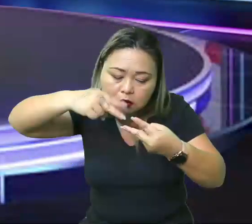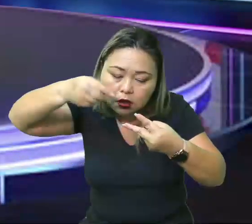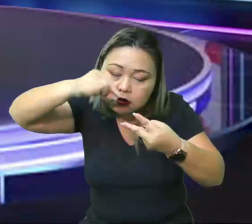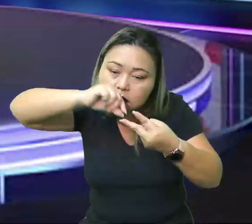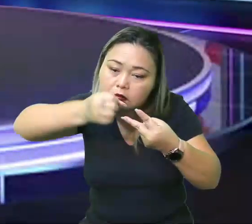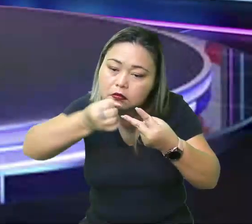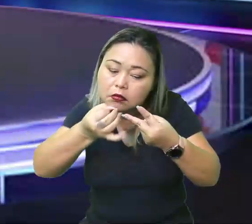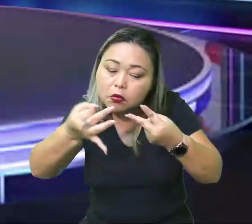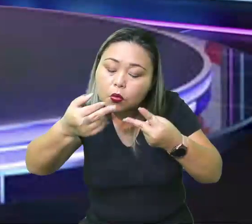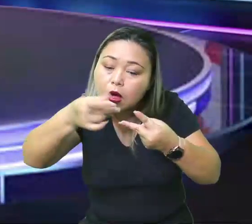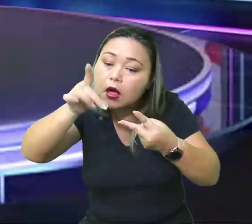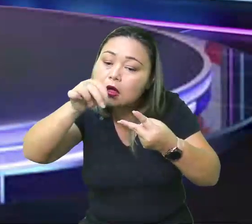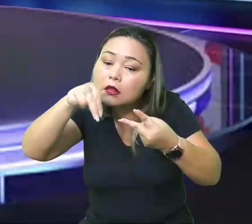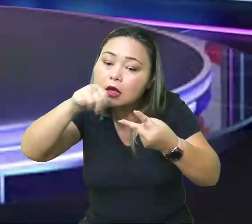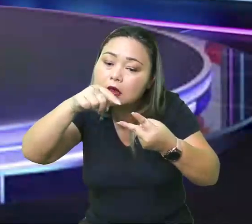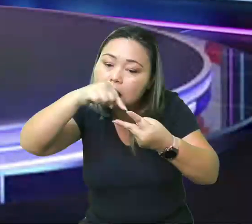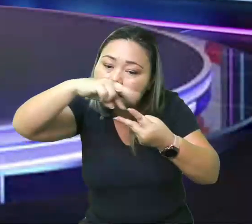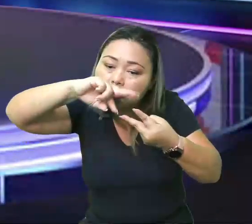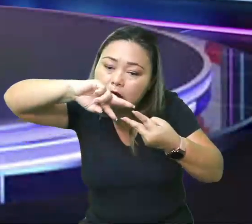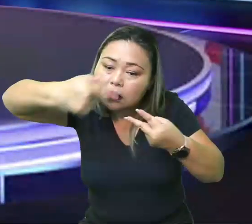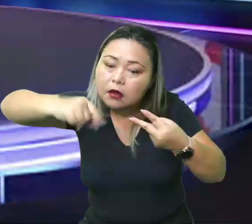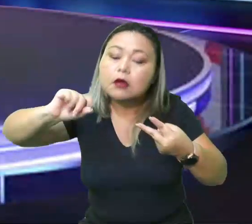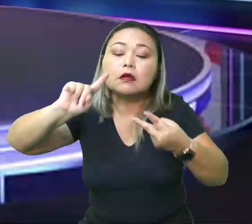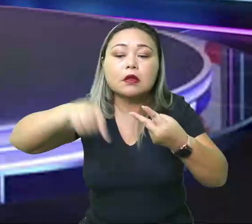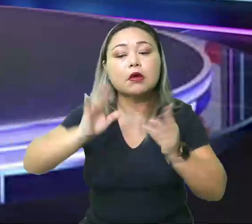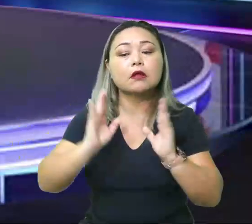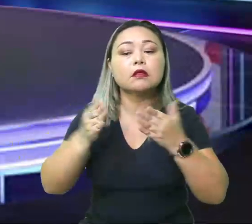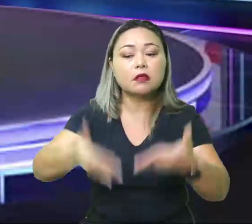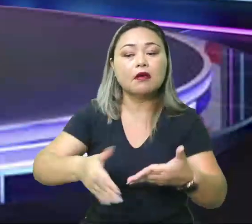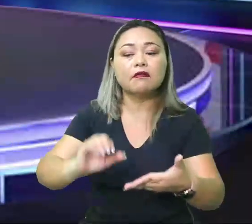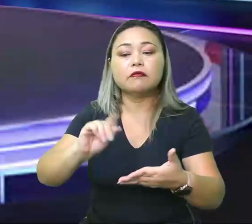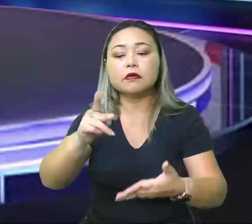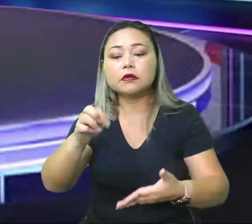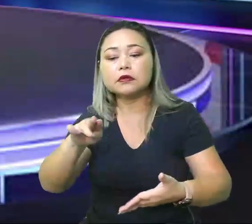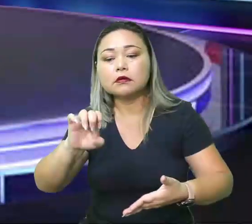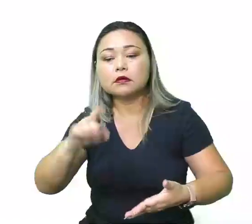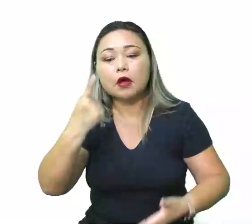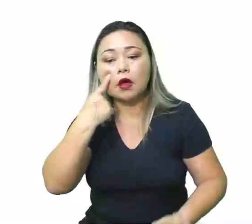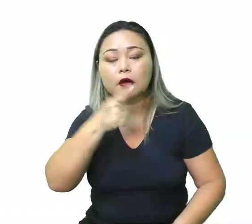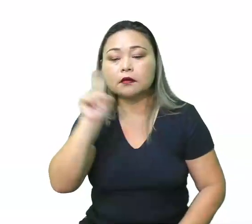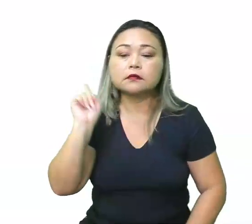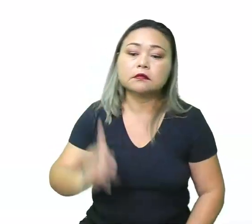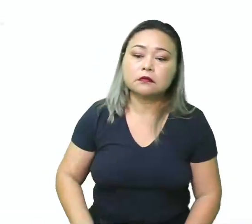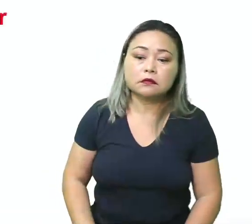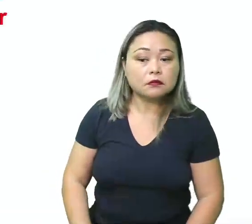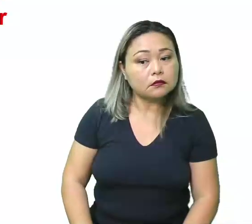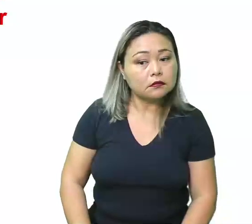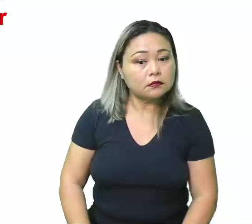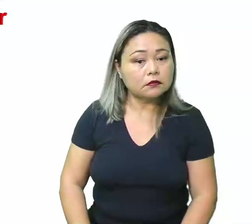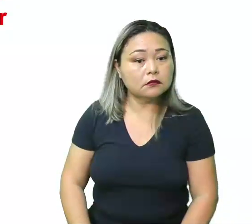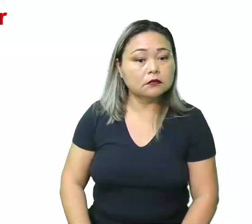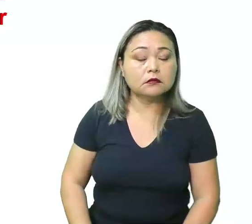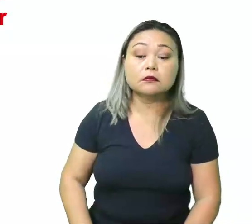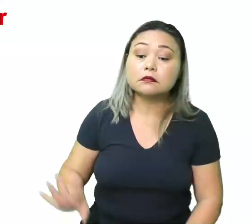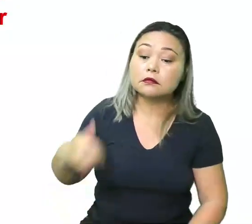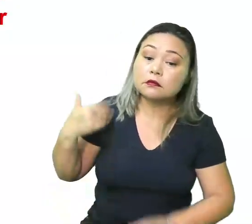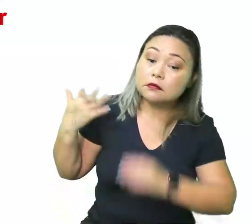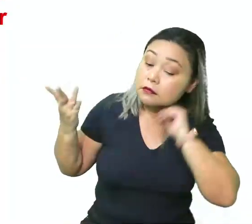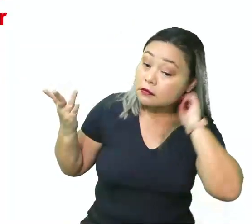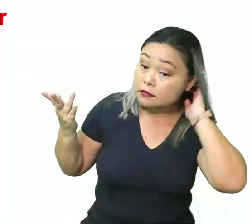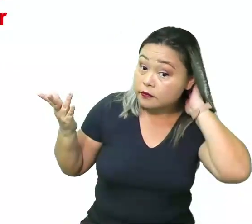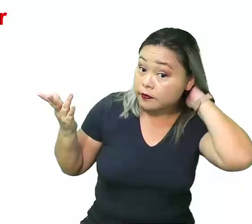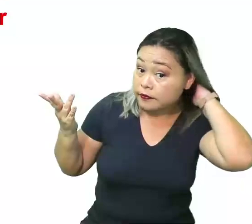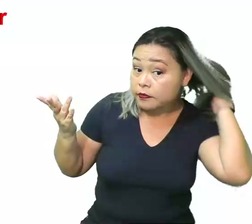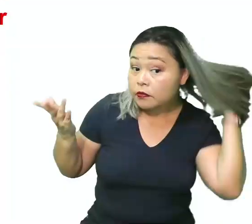dentro do seu DNA. Isso também está definindo uma espécie. Então, vamos lá para a gente ver como é que ficou.